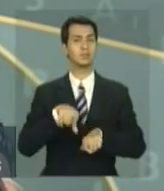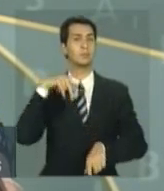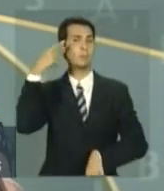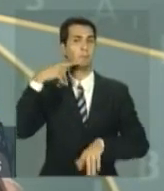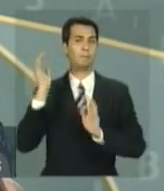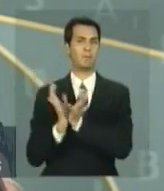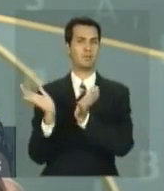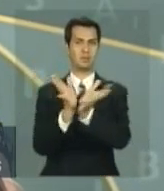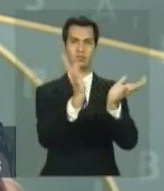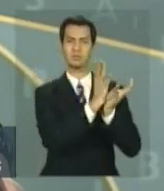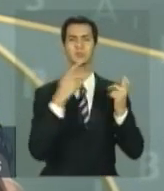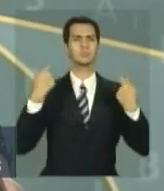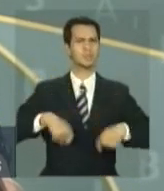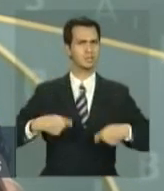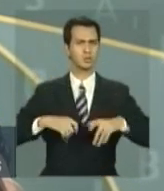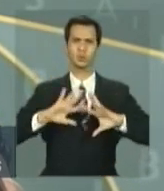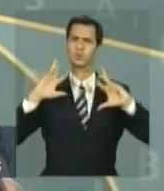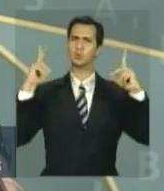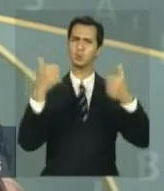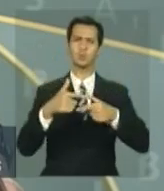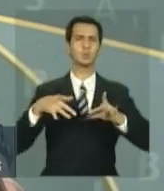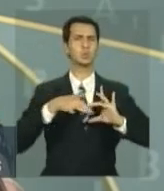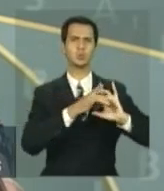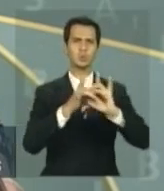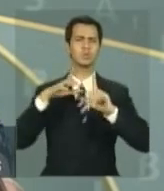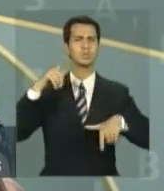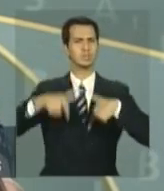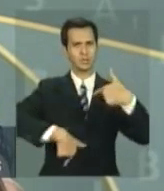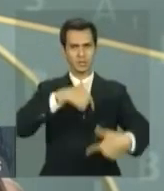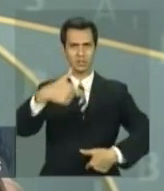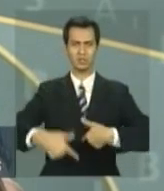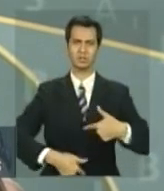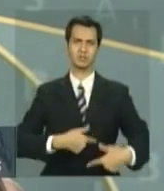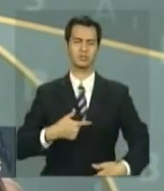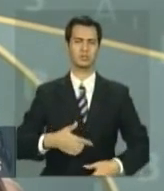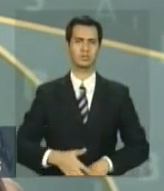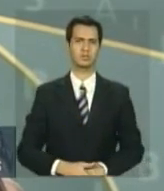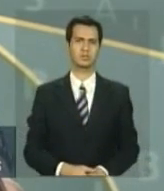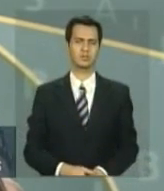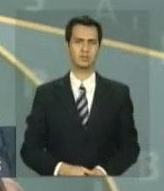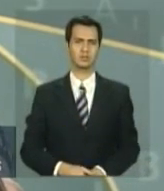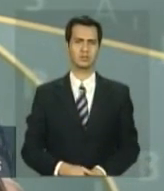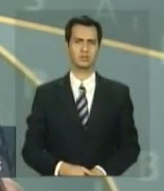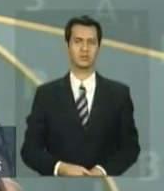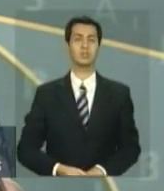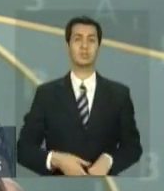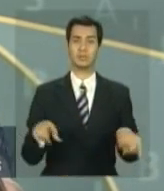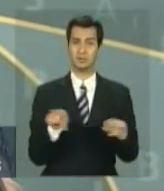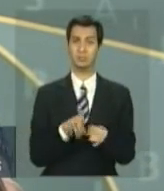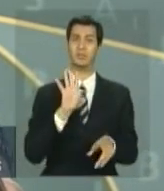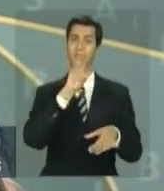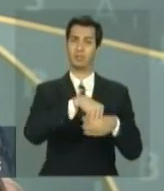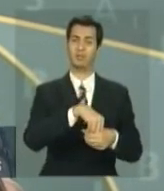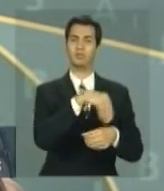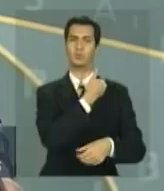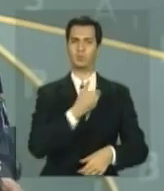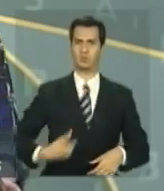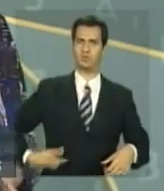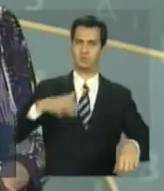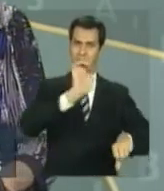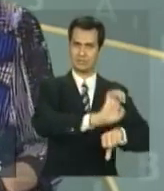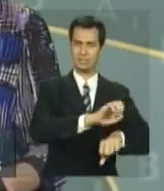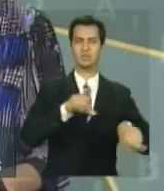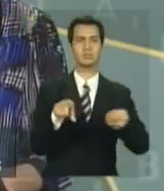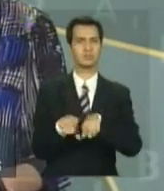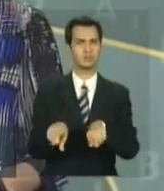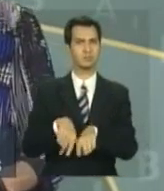e precisamos das ações de governo em todas as instâncias, União, Estado e municípios, para